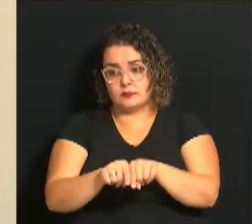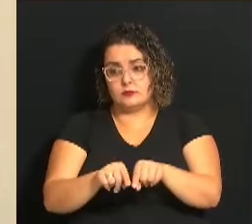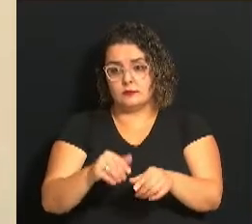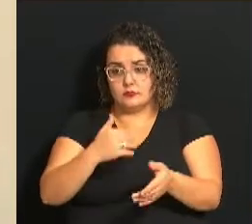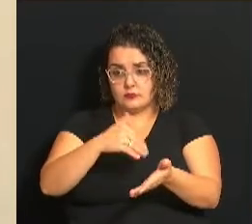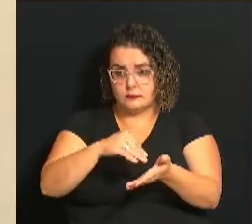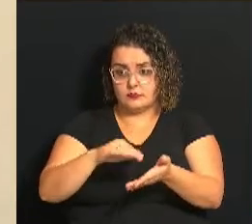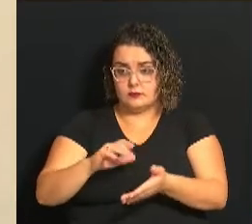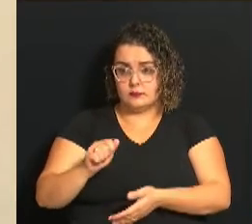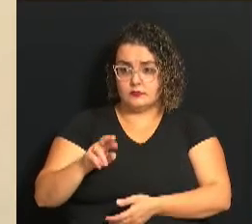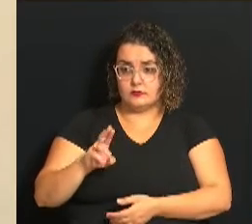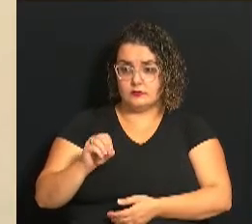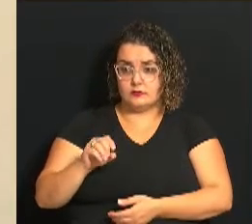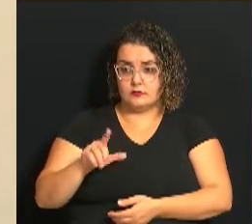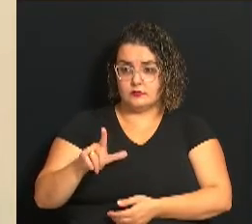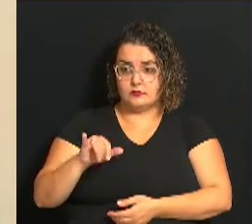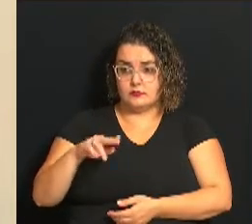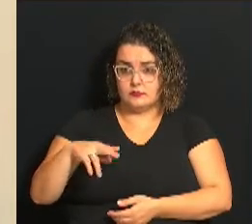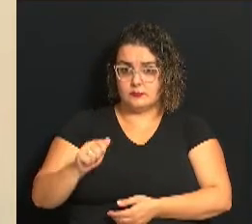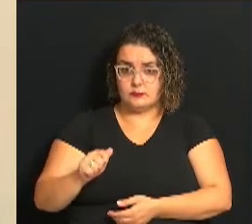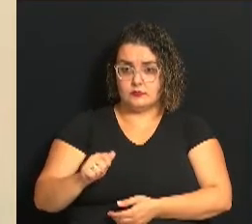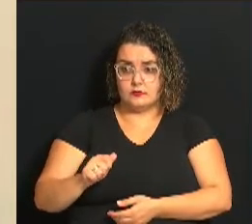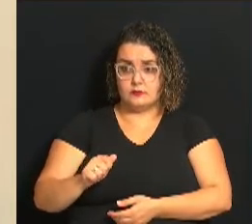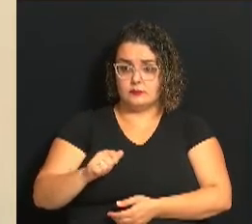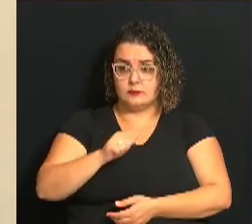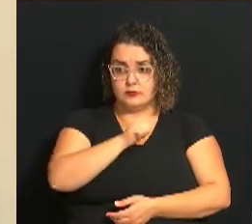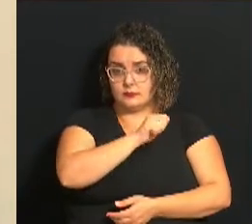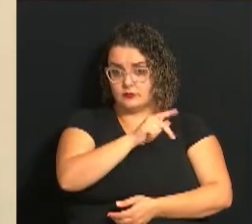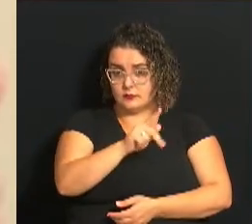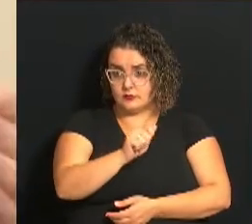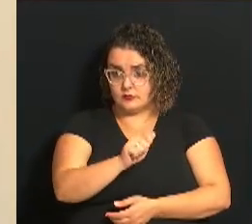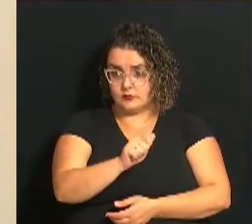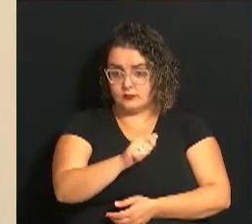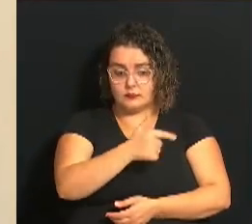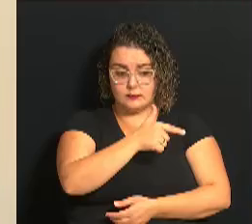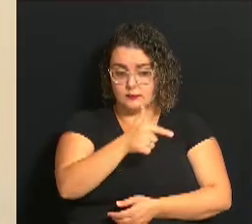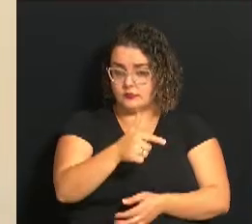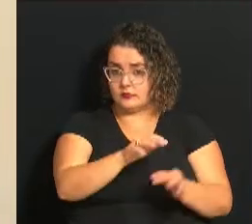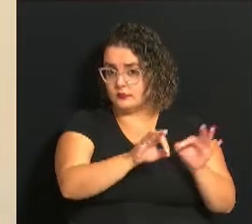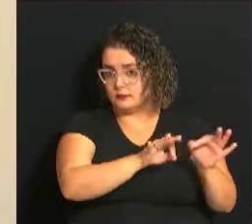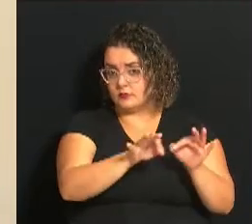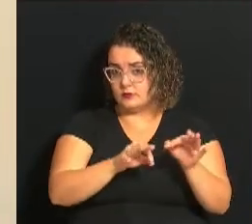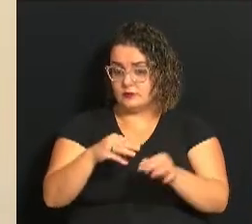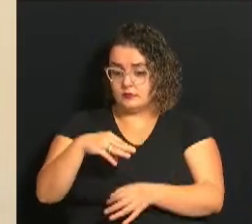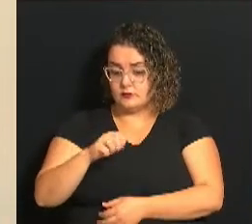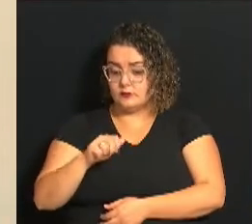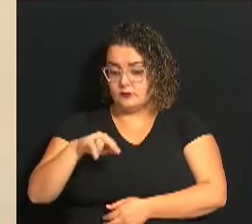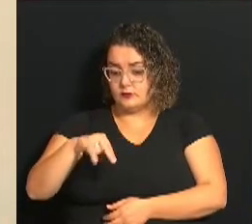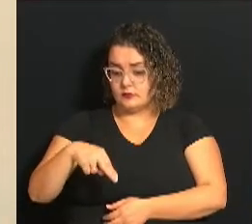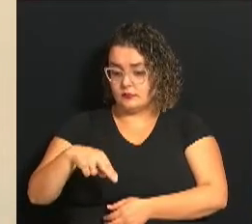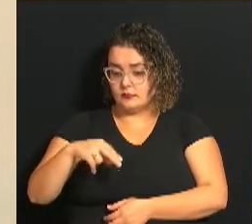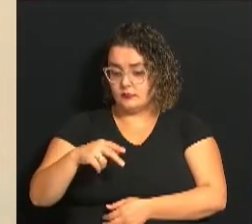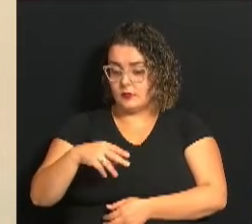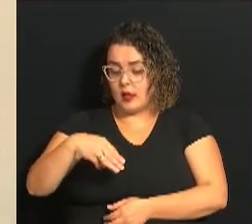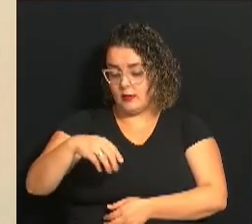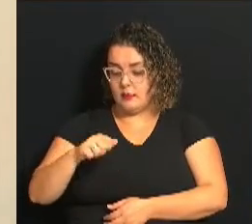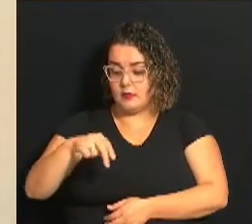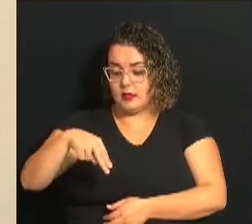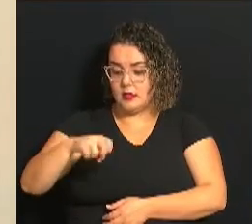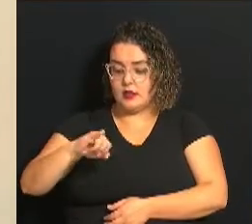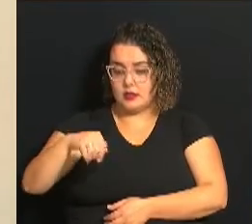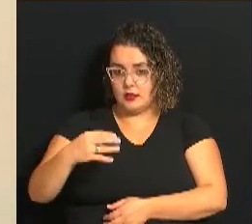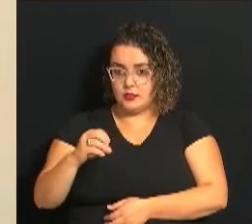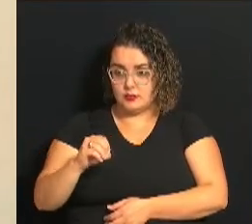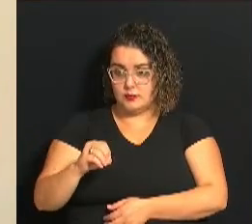Carolina trouxe, a APA do Campo Grande ela ainda não tem o plano de manejo, a primeira etapa é a formação justamente do Conselho, e e que